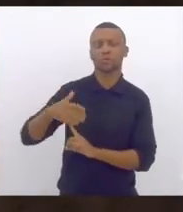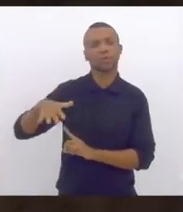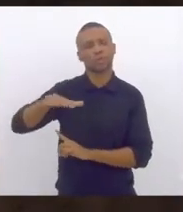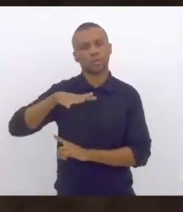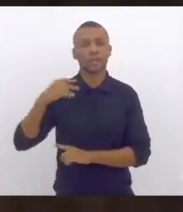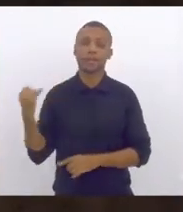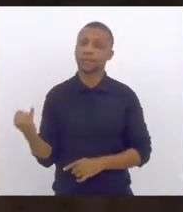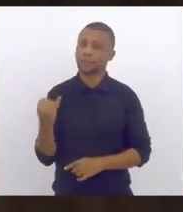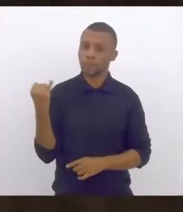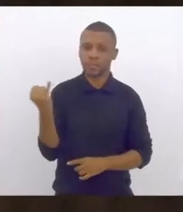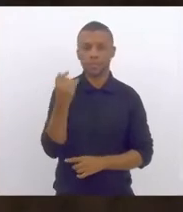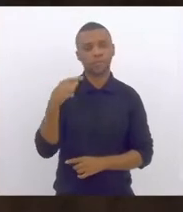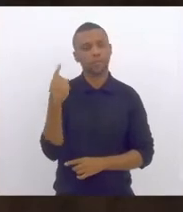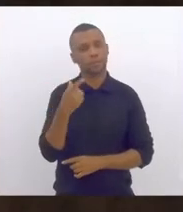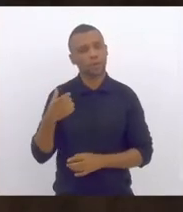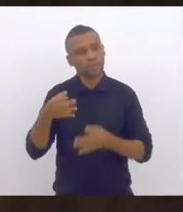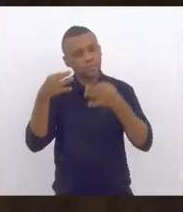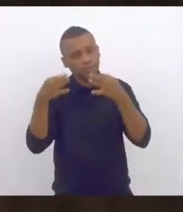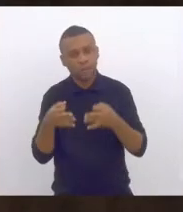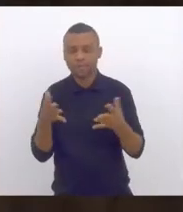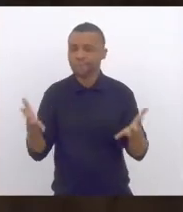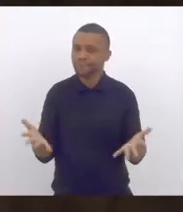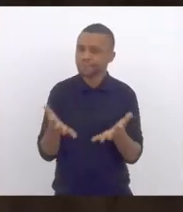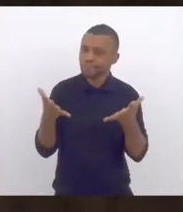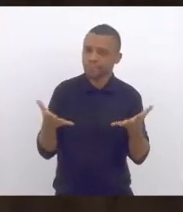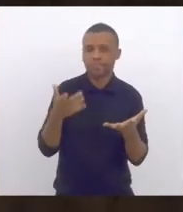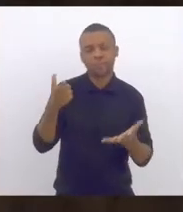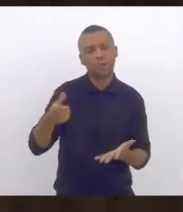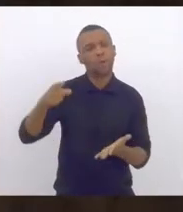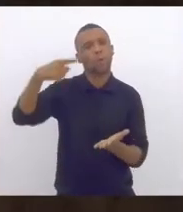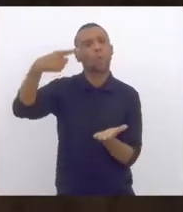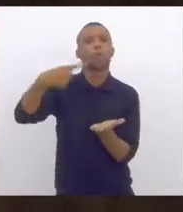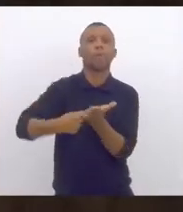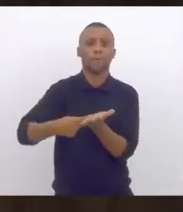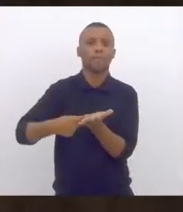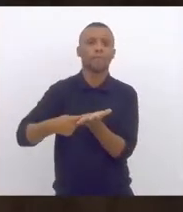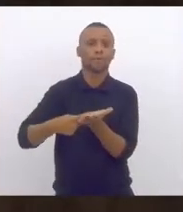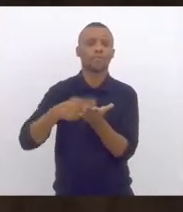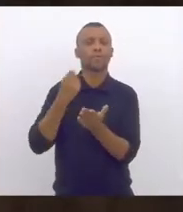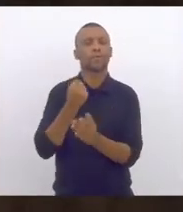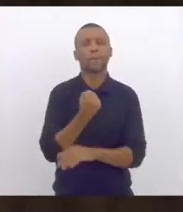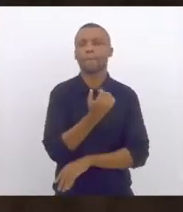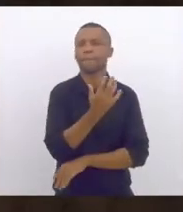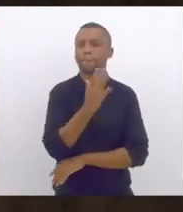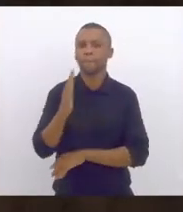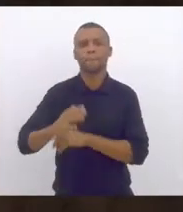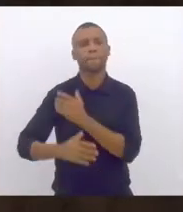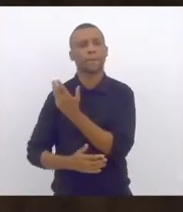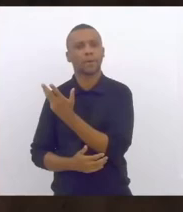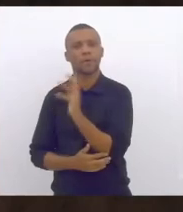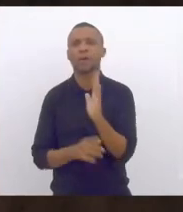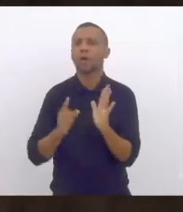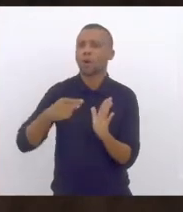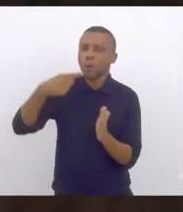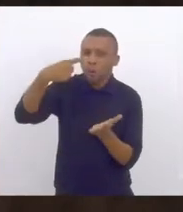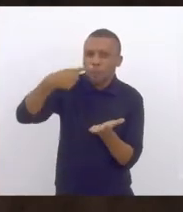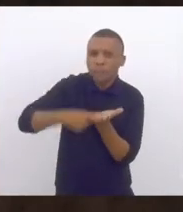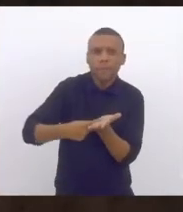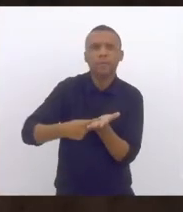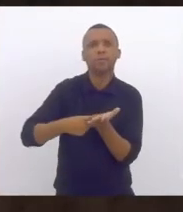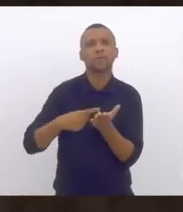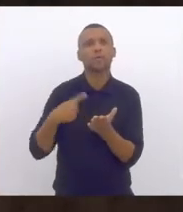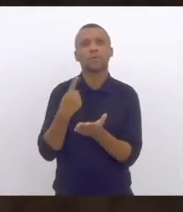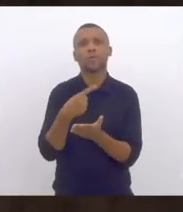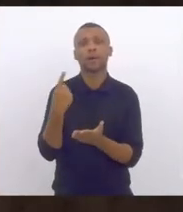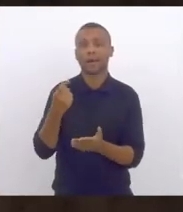fundamental para a gente, de fato, despertar compromisso com o meio ambiente, compromisso com, né, a nossa